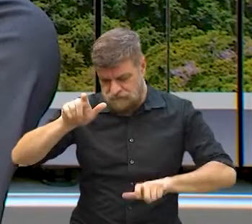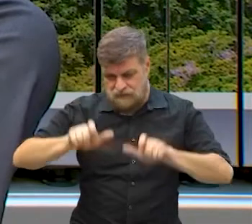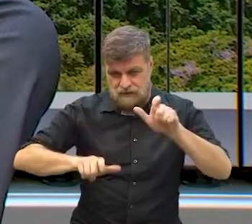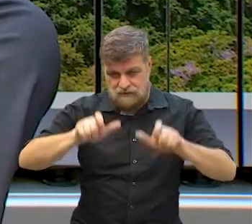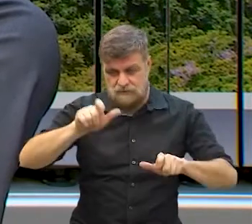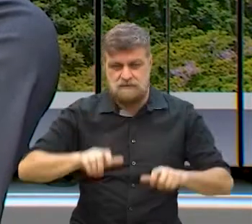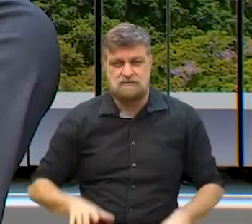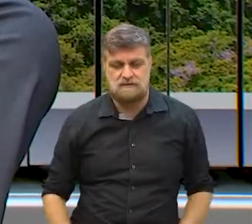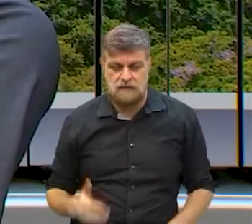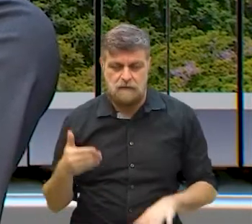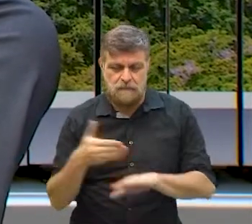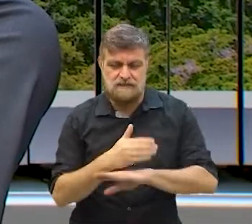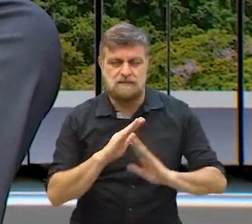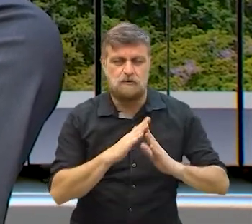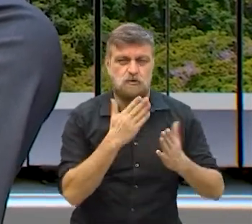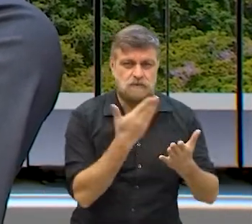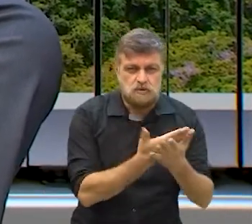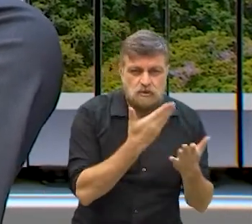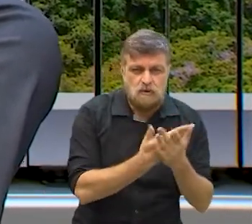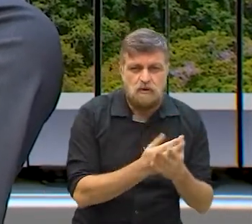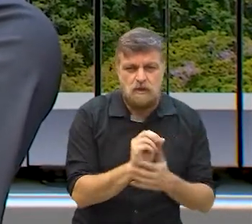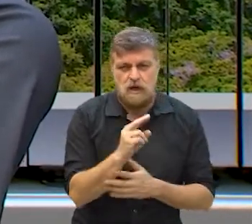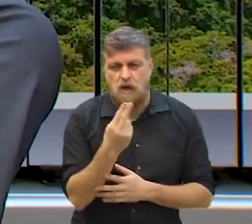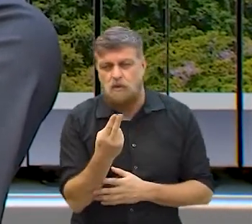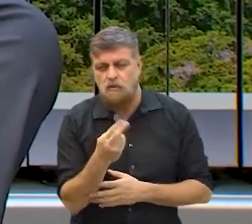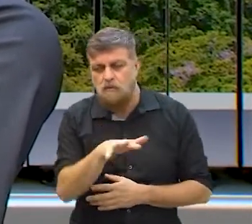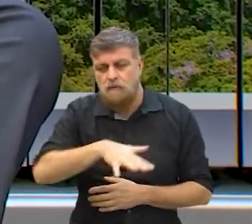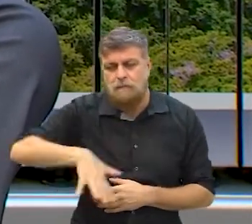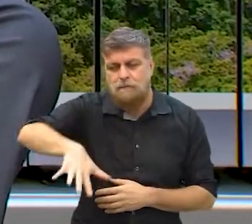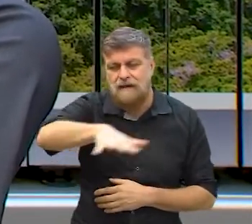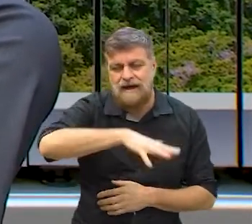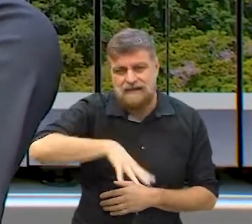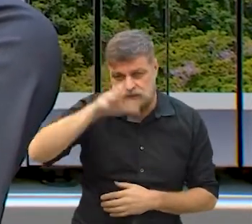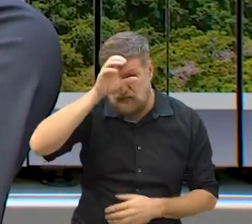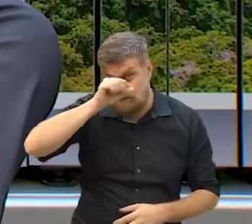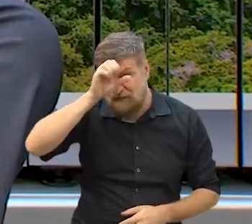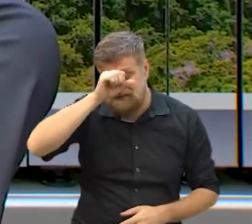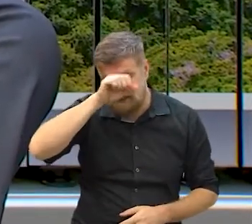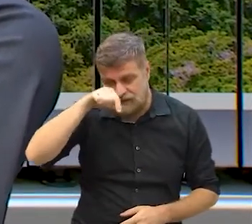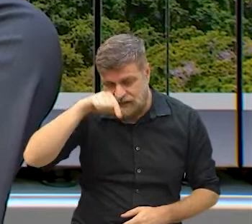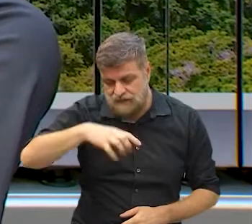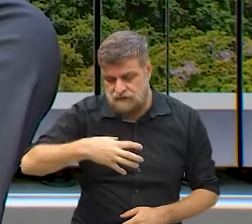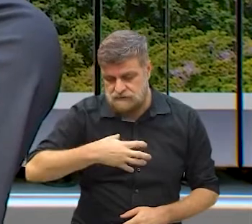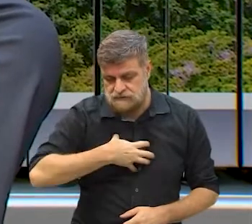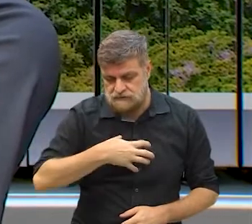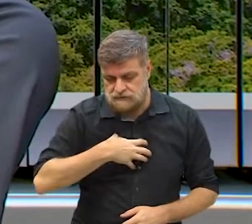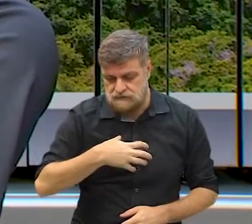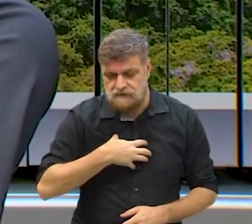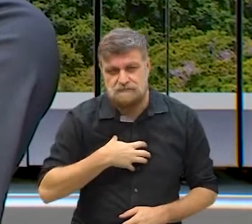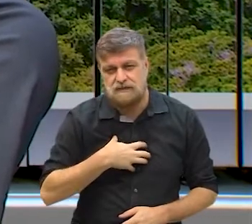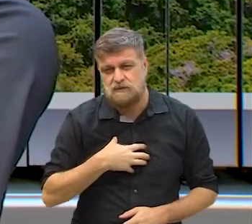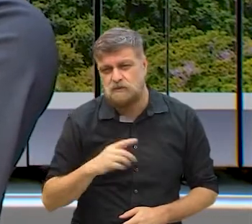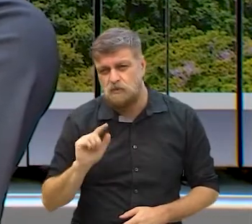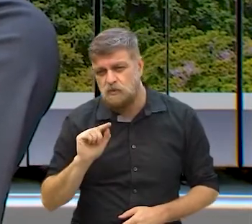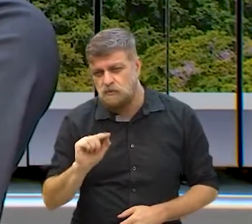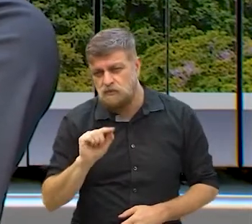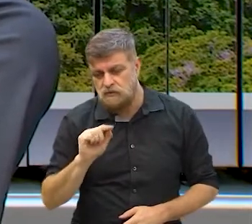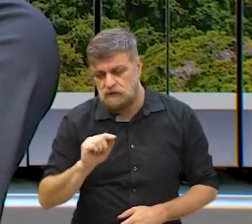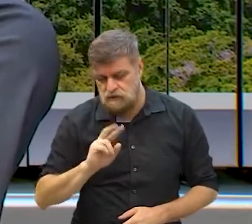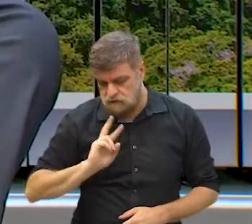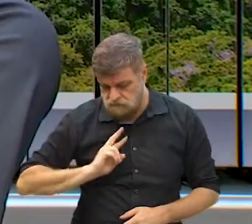quem esteja dentro de uma escola, dentro de um ambiente escolar, ele tenha sim